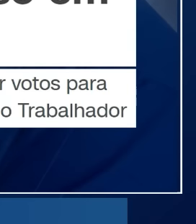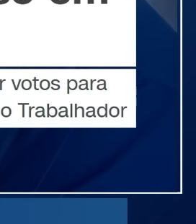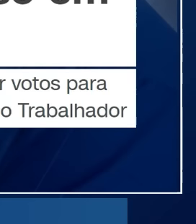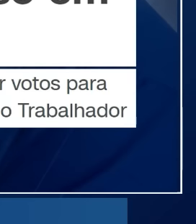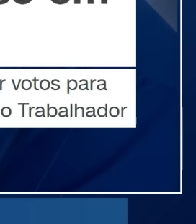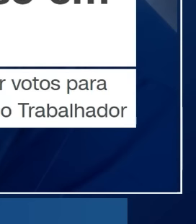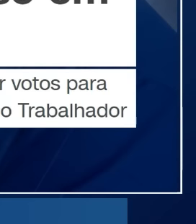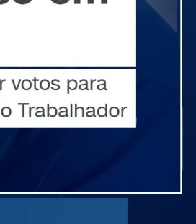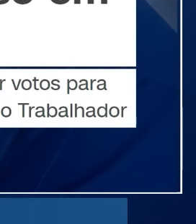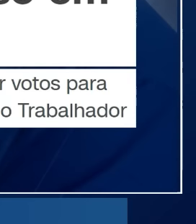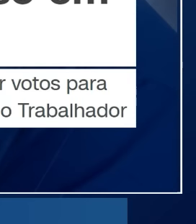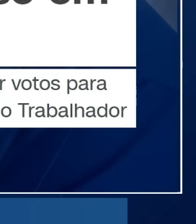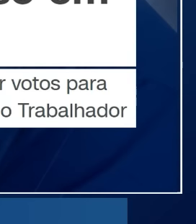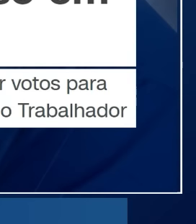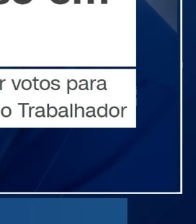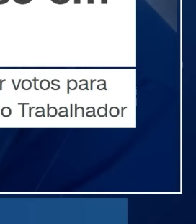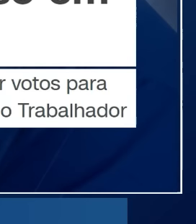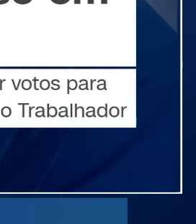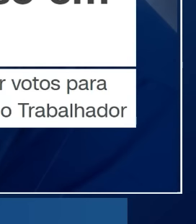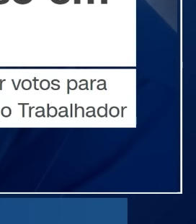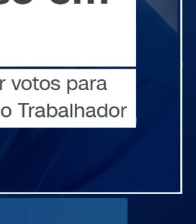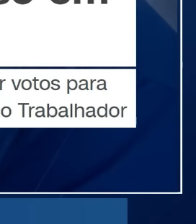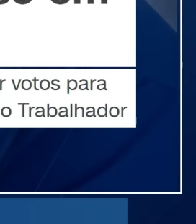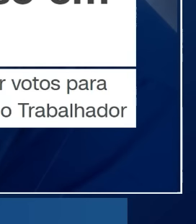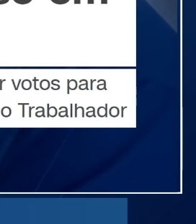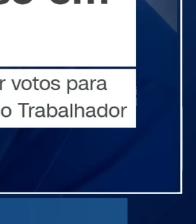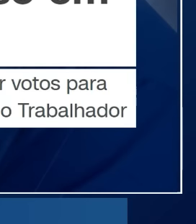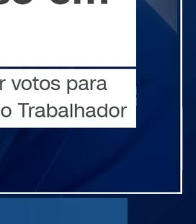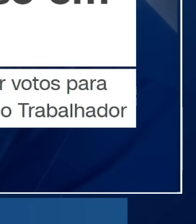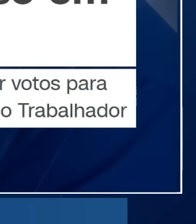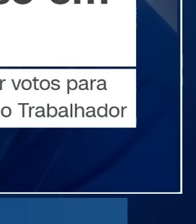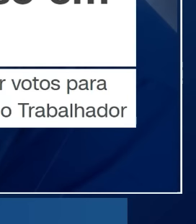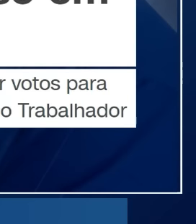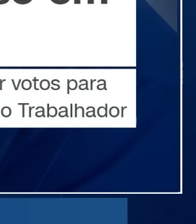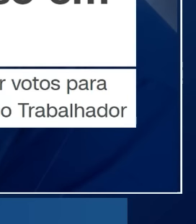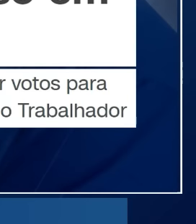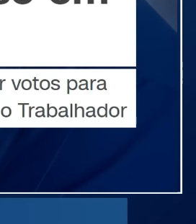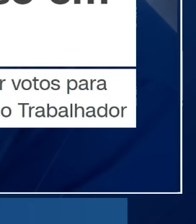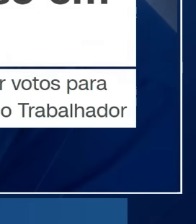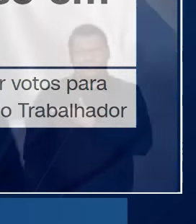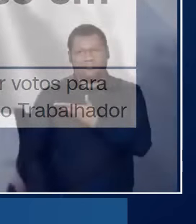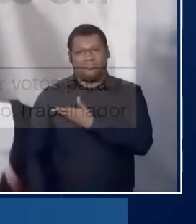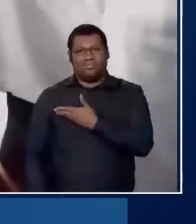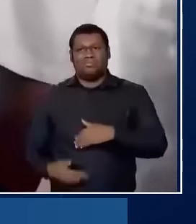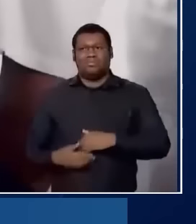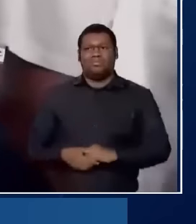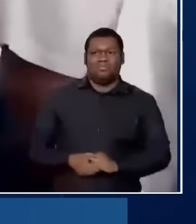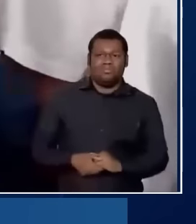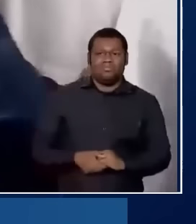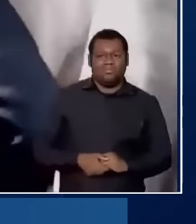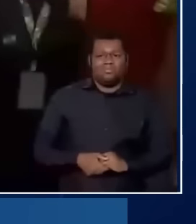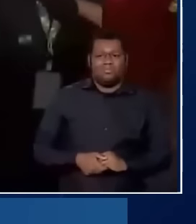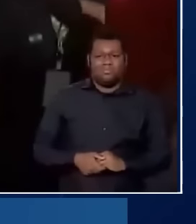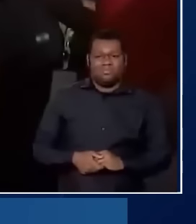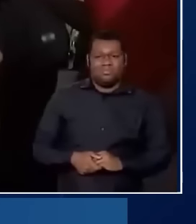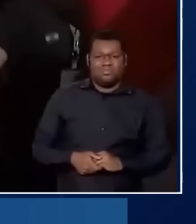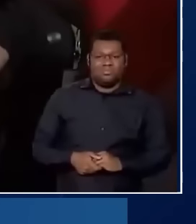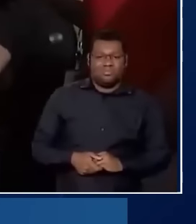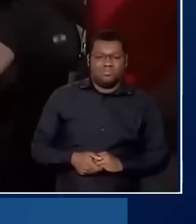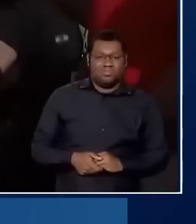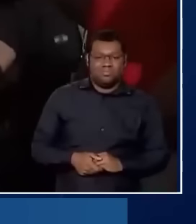Paulo e derrotar as forças reacionárias, né, de extrema direita ali na capital